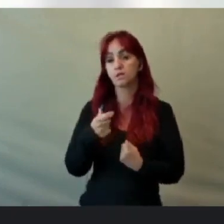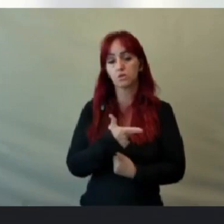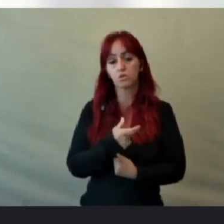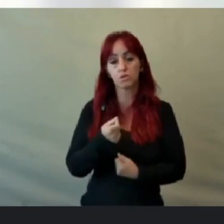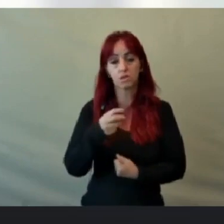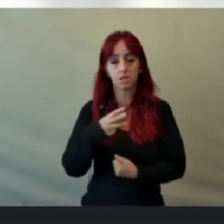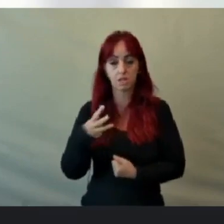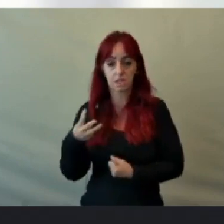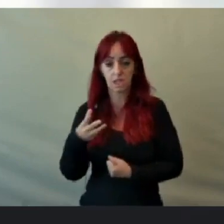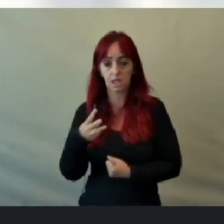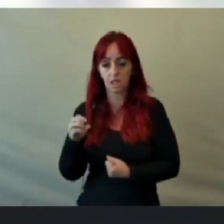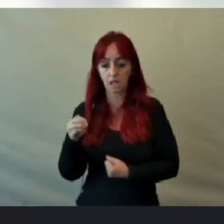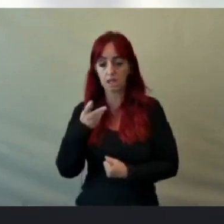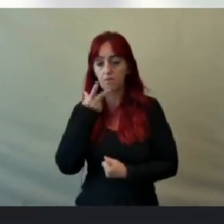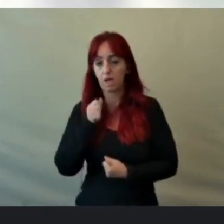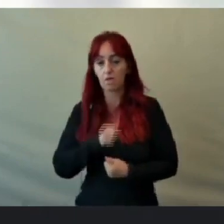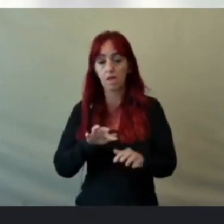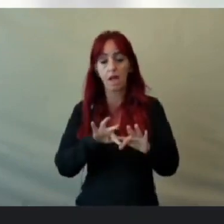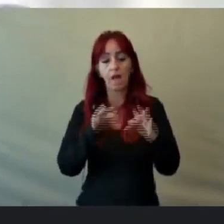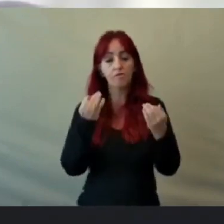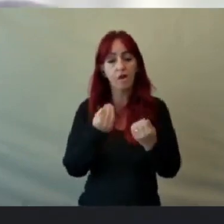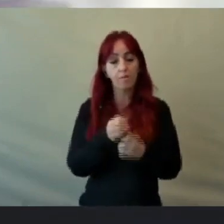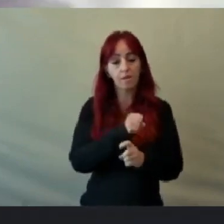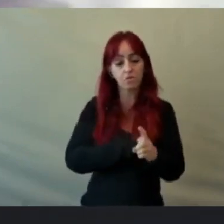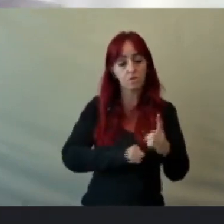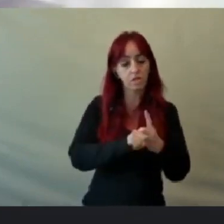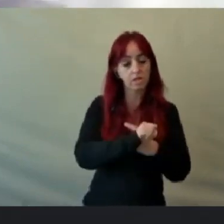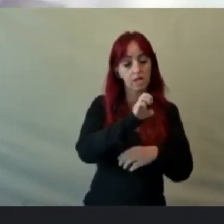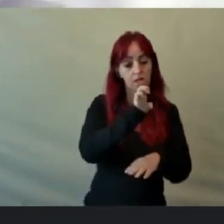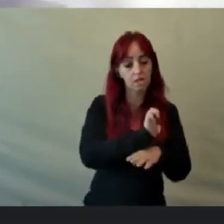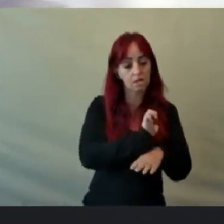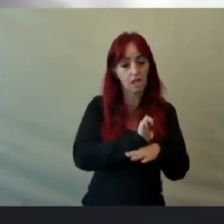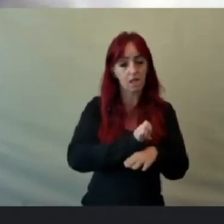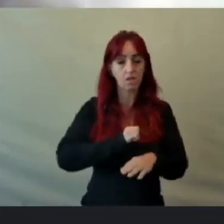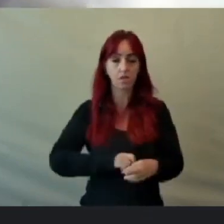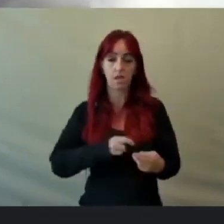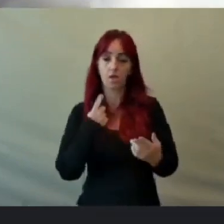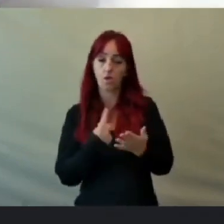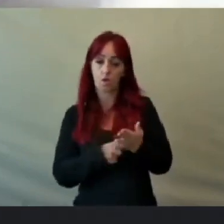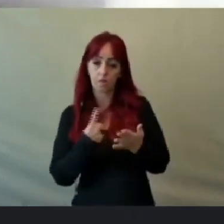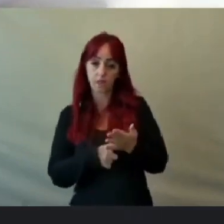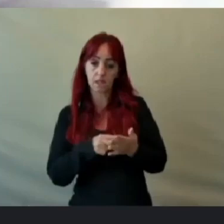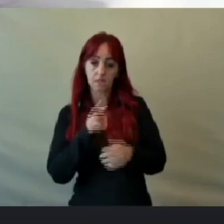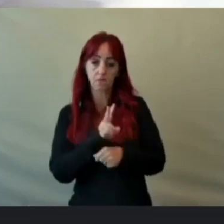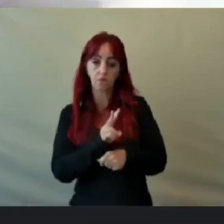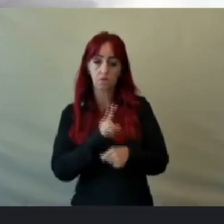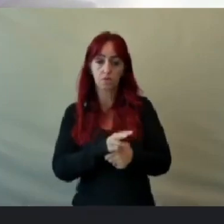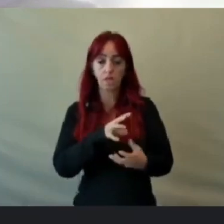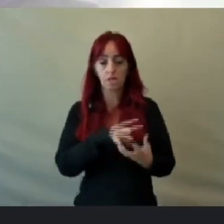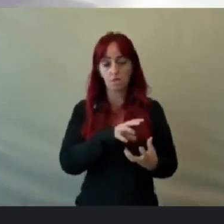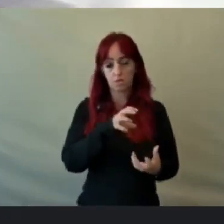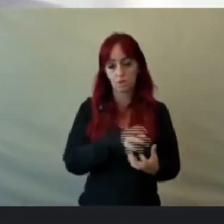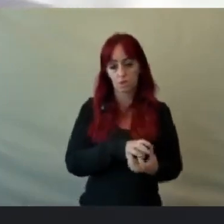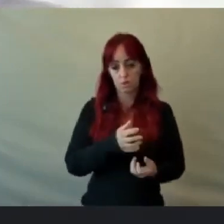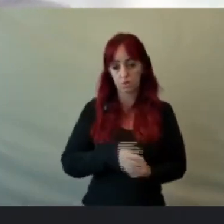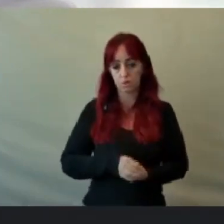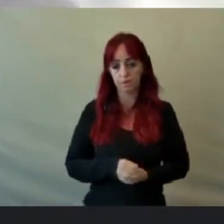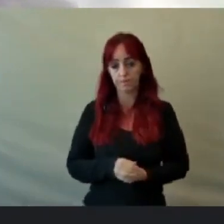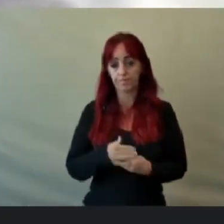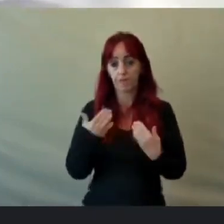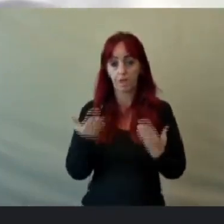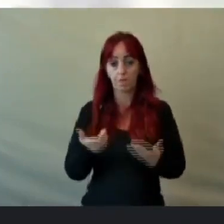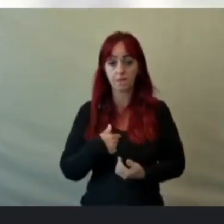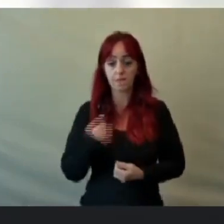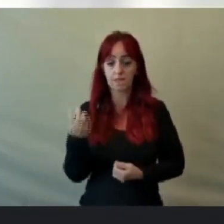sociedade e o estado tem o dever de amparar as pessoas idosas nas suas necessidades mas desses três desse pilar desse